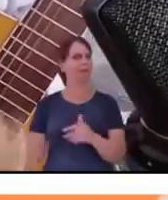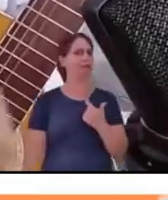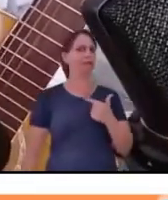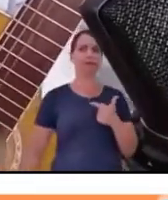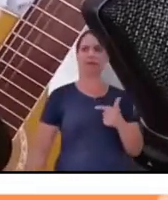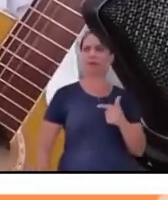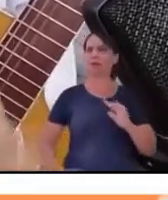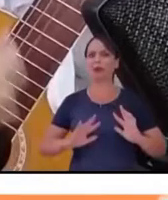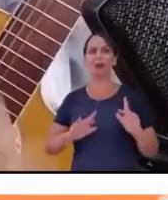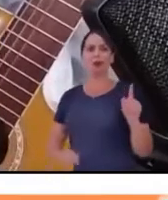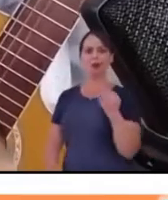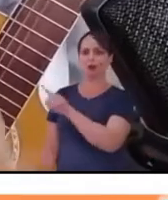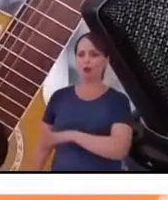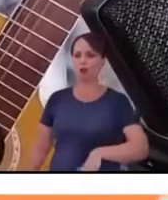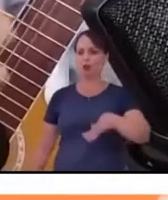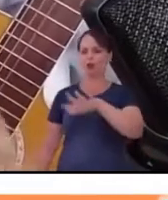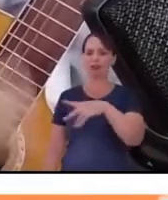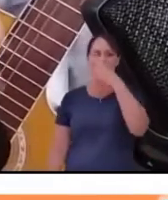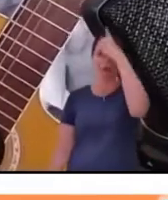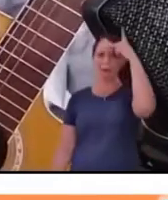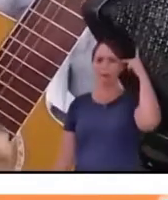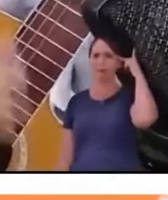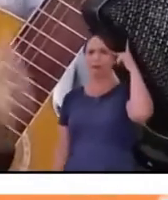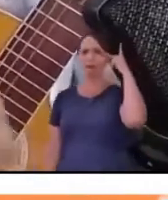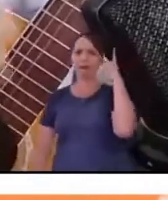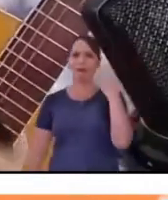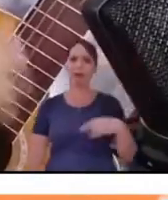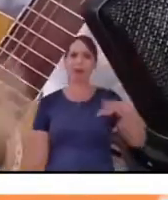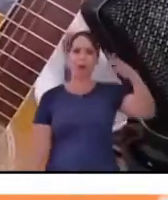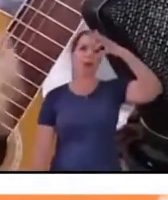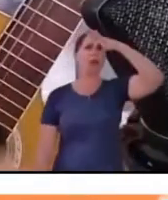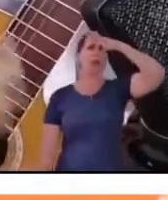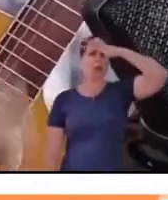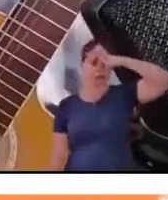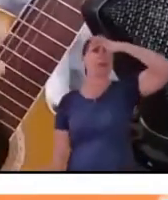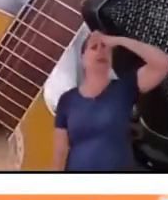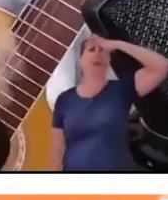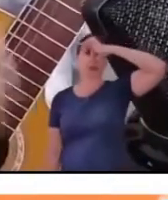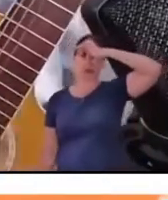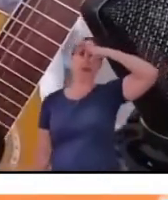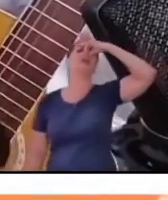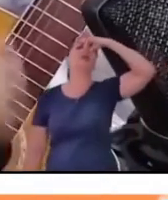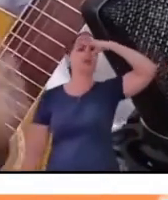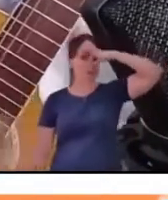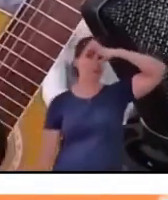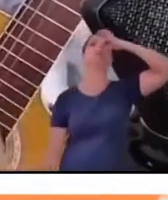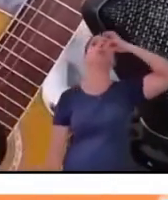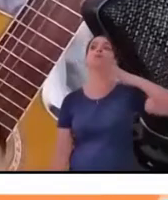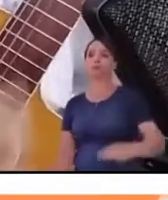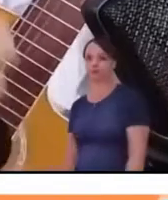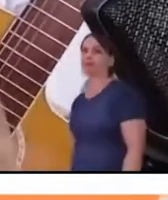ficaria feliz e todos usariam o vendedor do nariz.